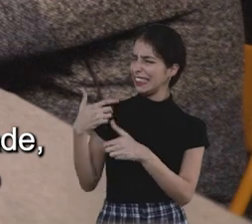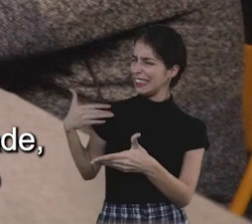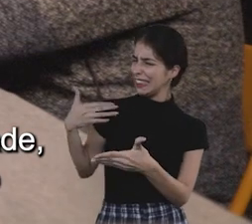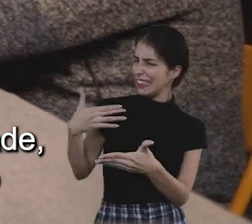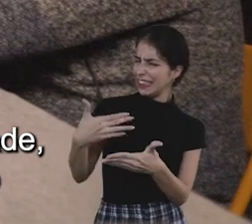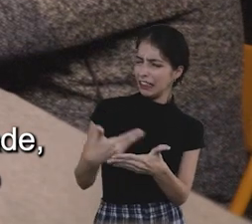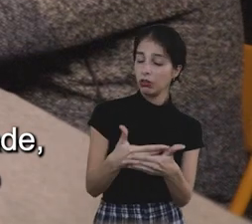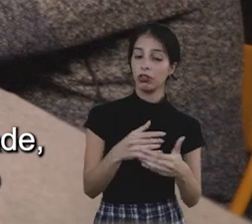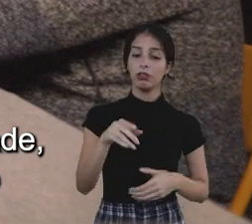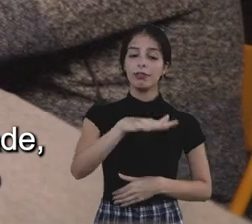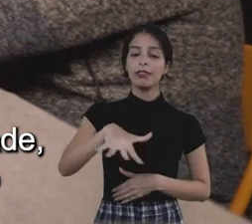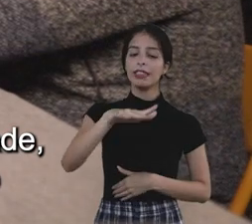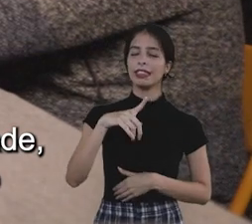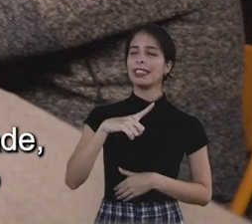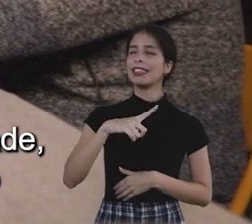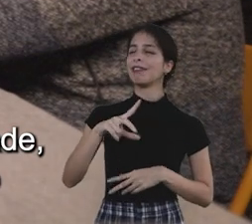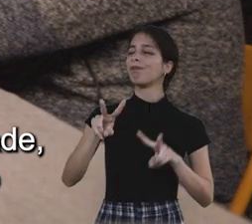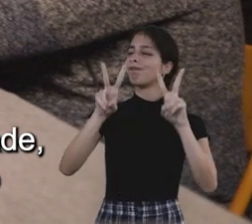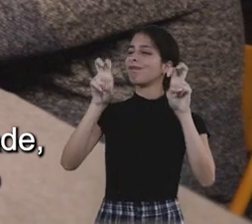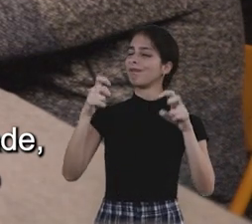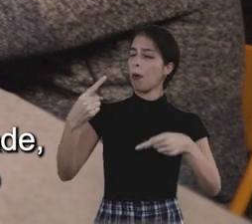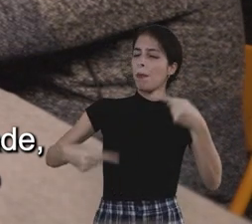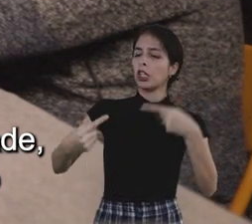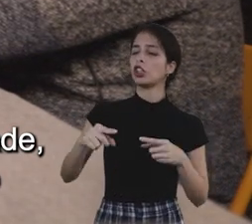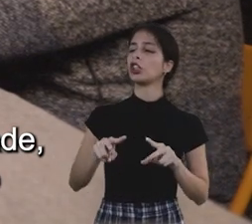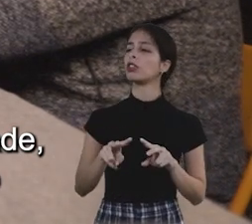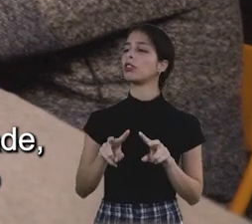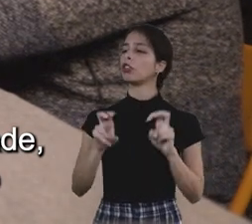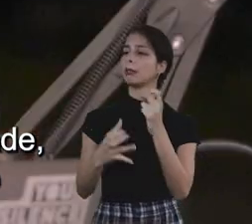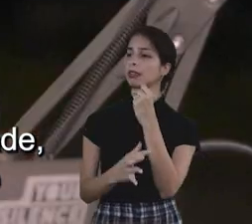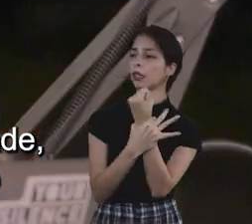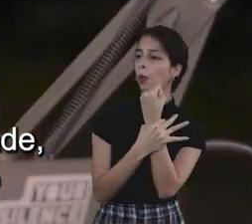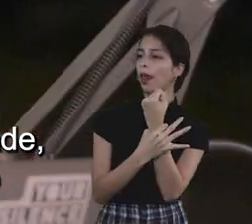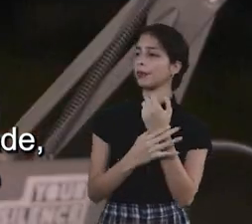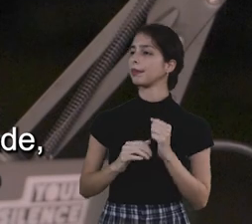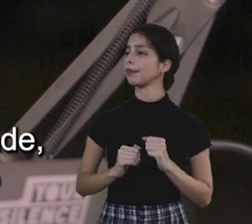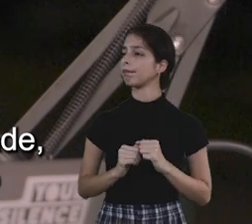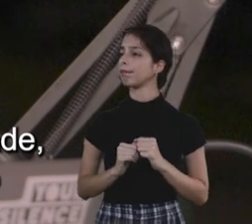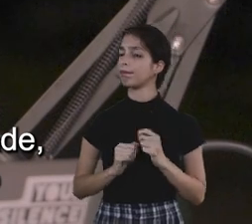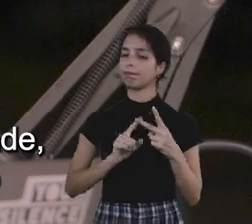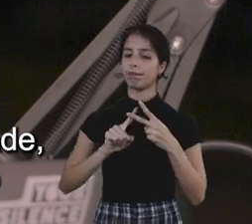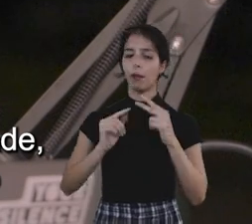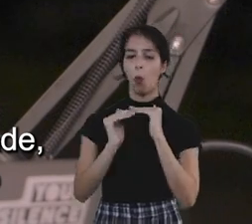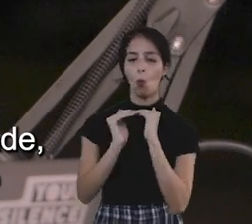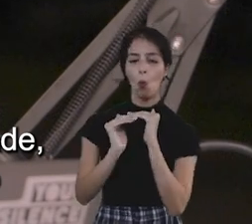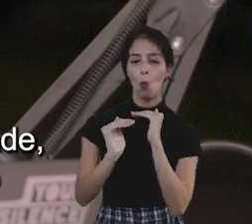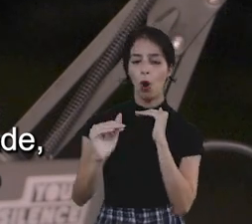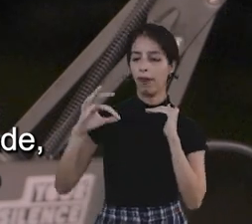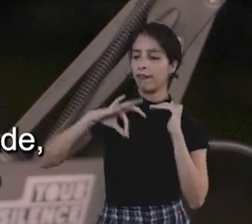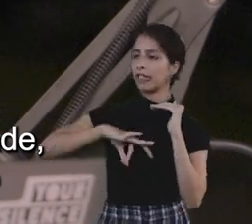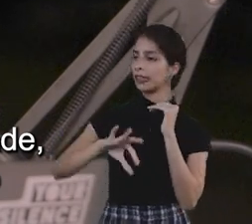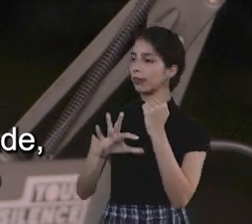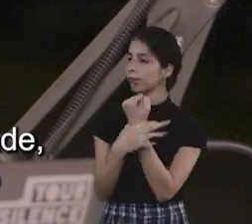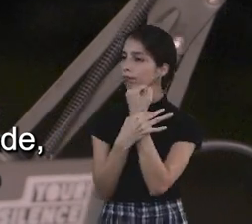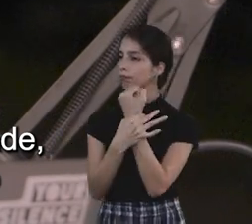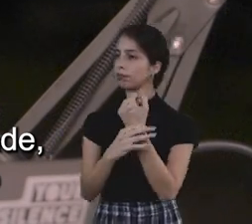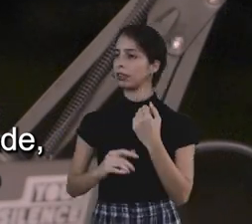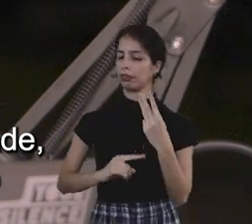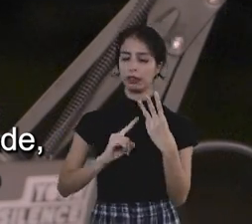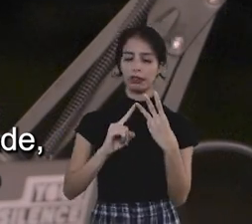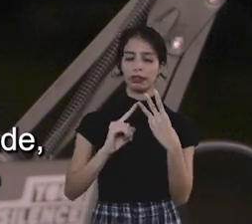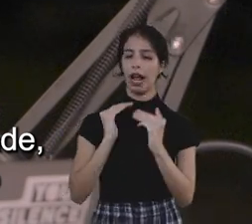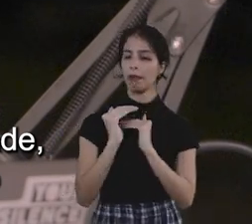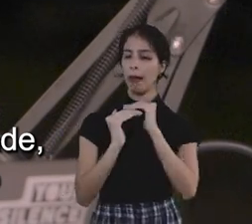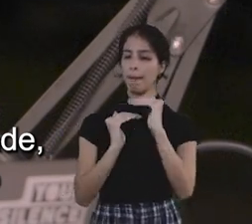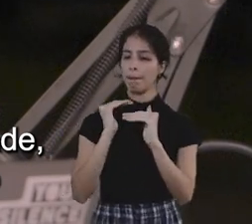eh abstrato de de segurança isso e de estabilidade enfim tanto financeira